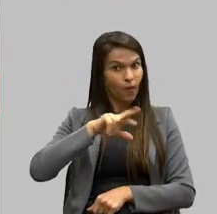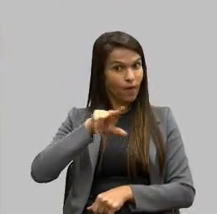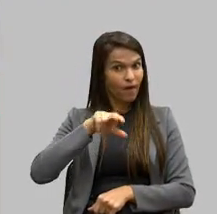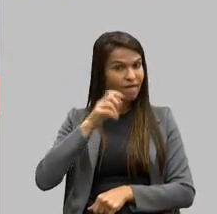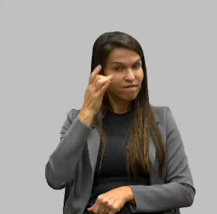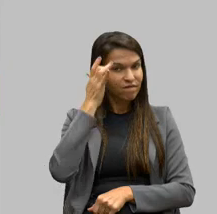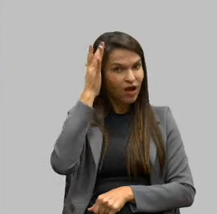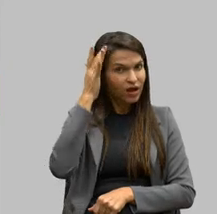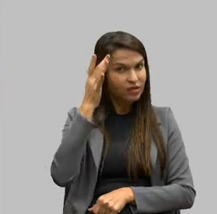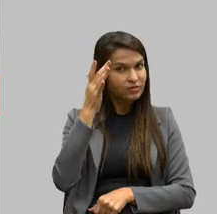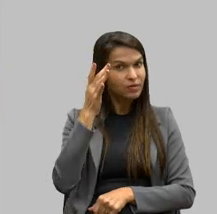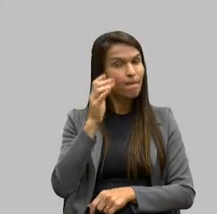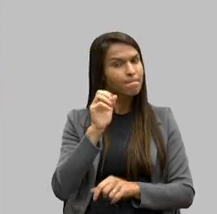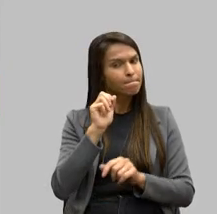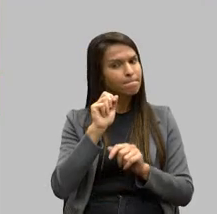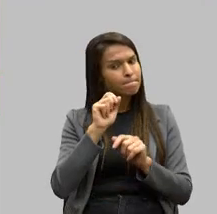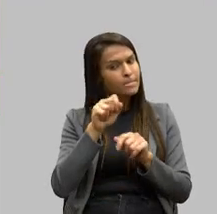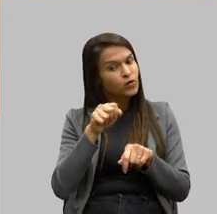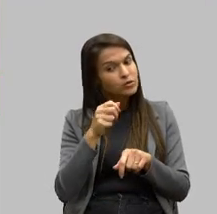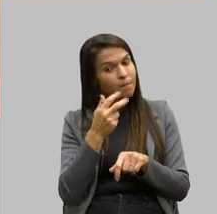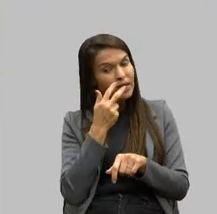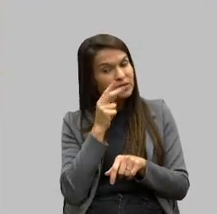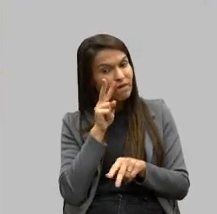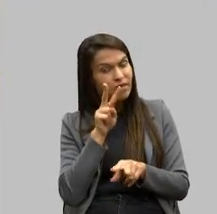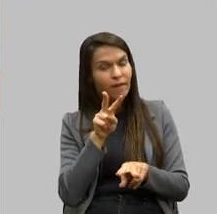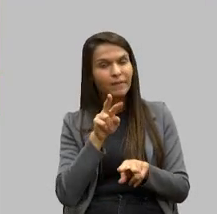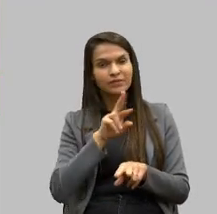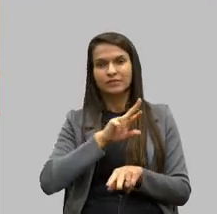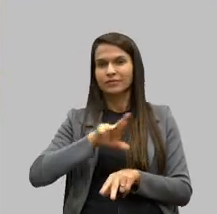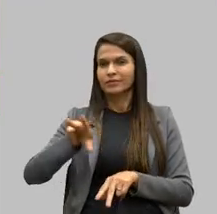pode parecer risível, mas não é.